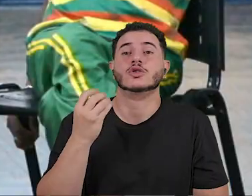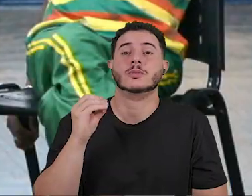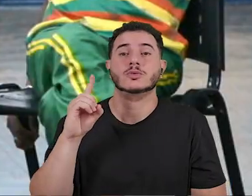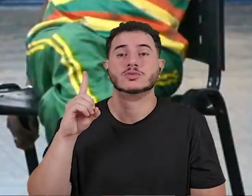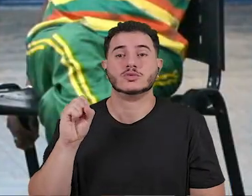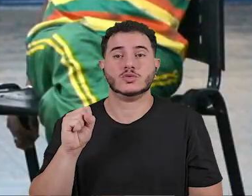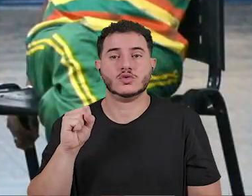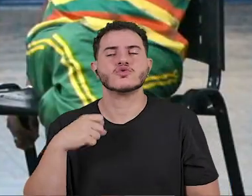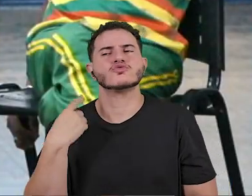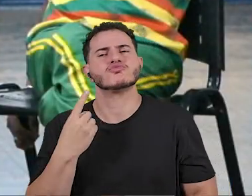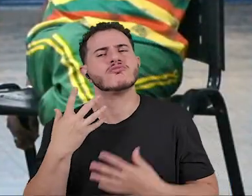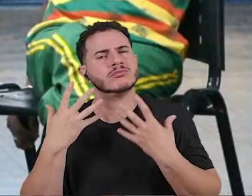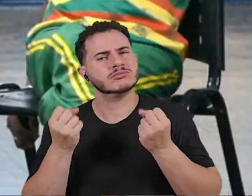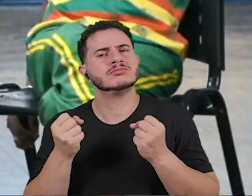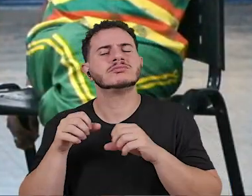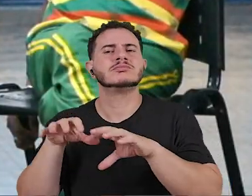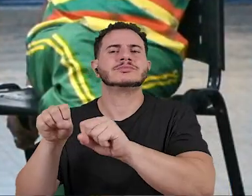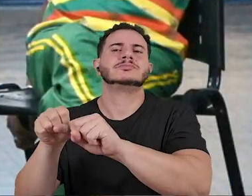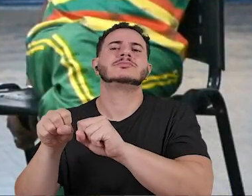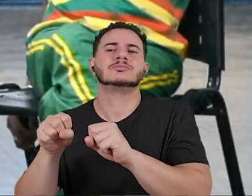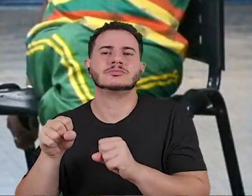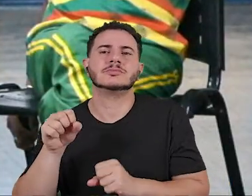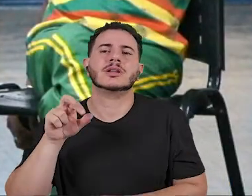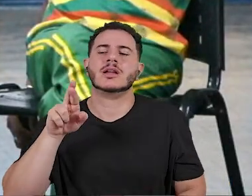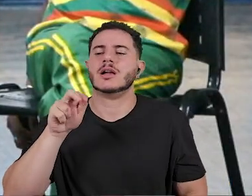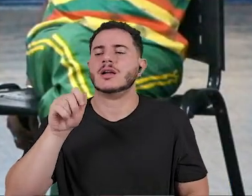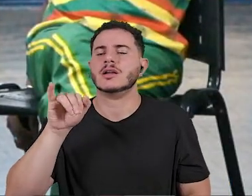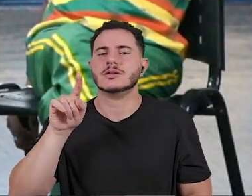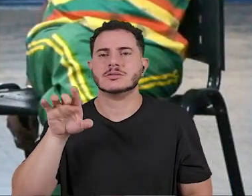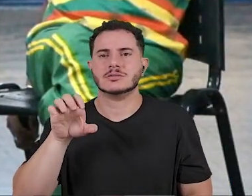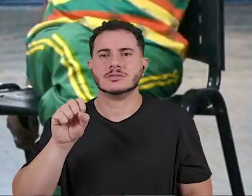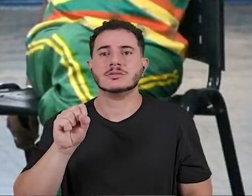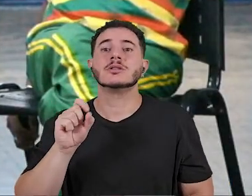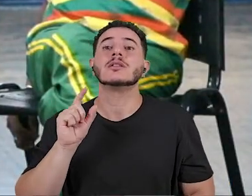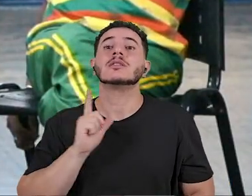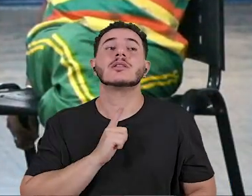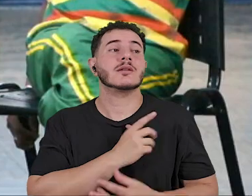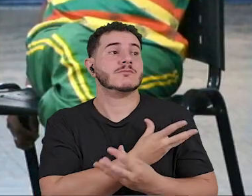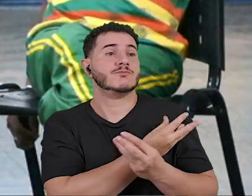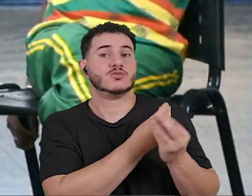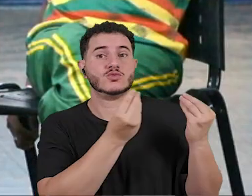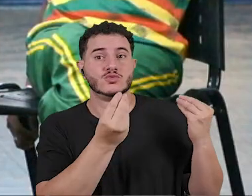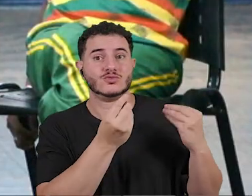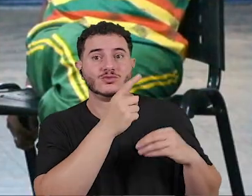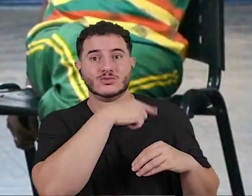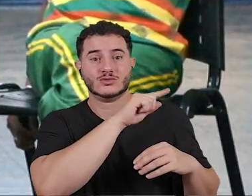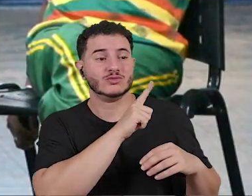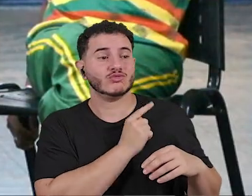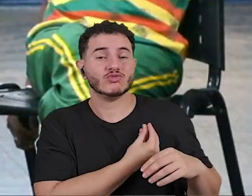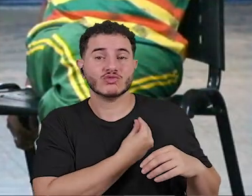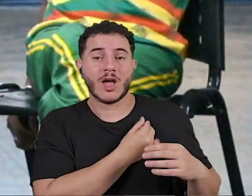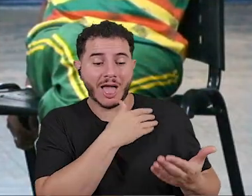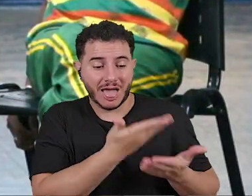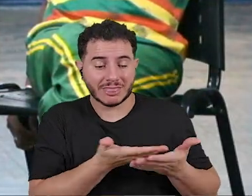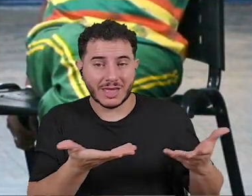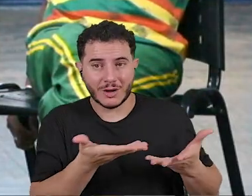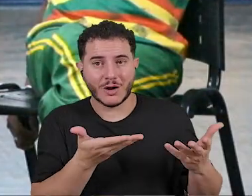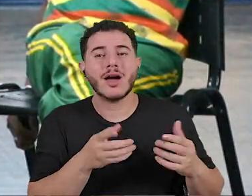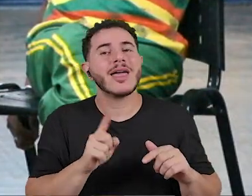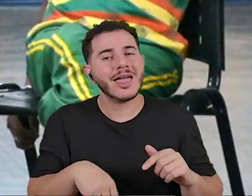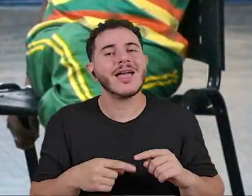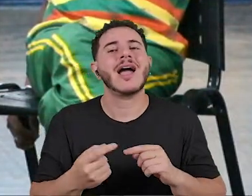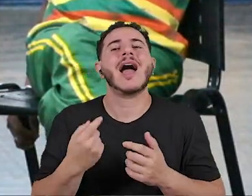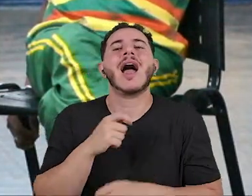que lá estão conosco foram alunos da escola, onde meu pai foi funcionário, lá está,